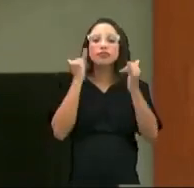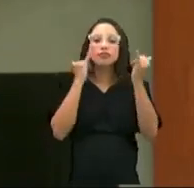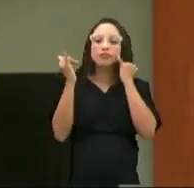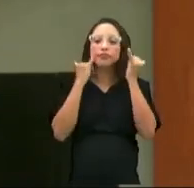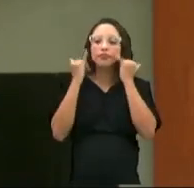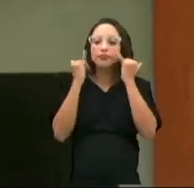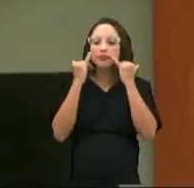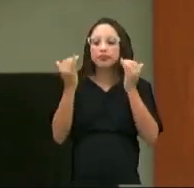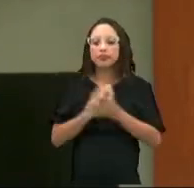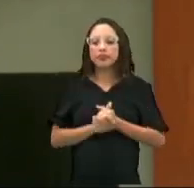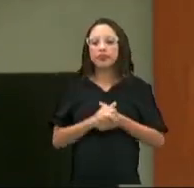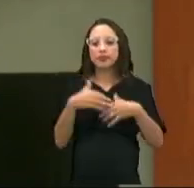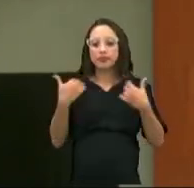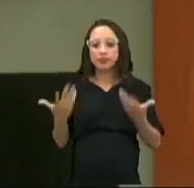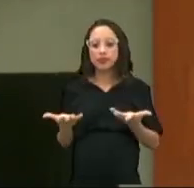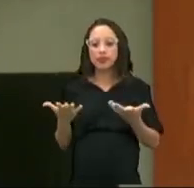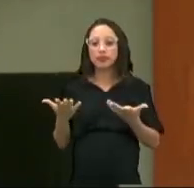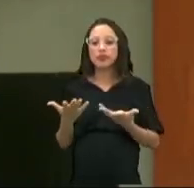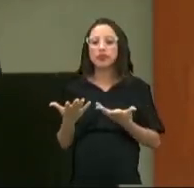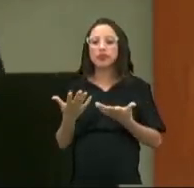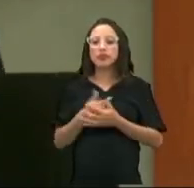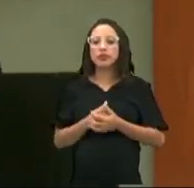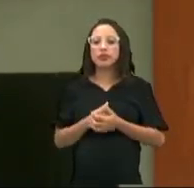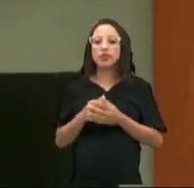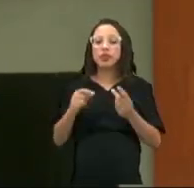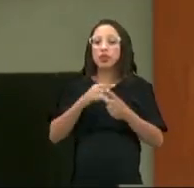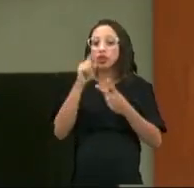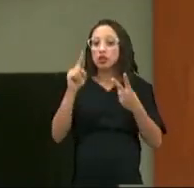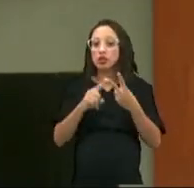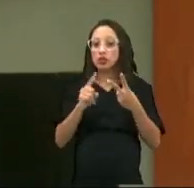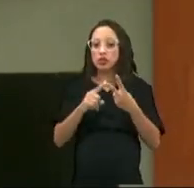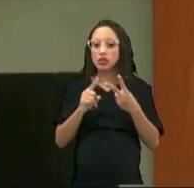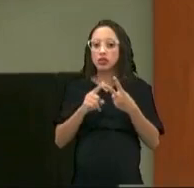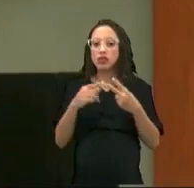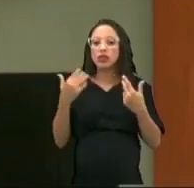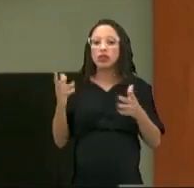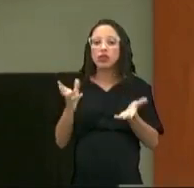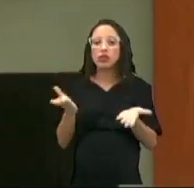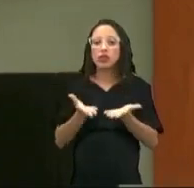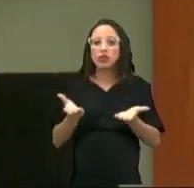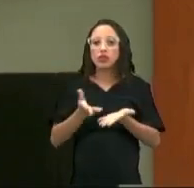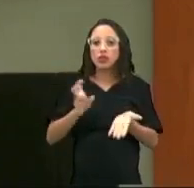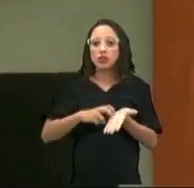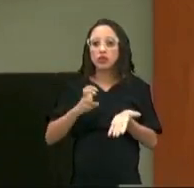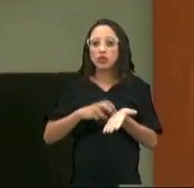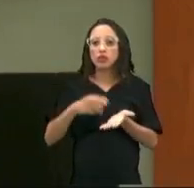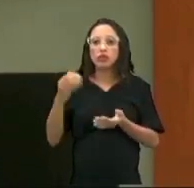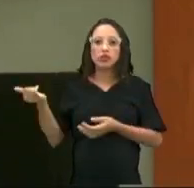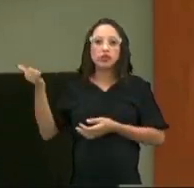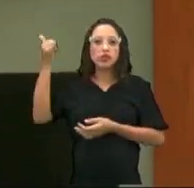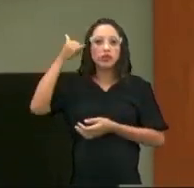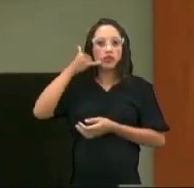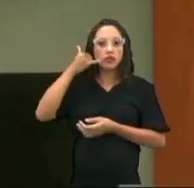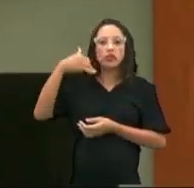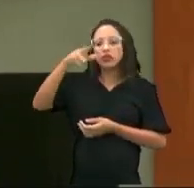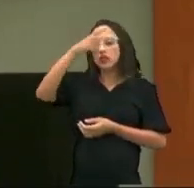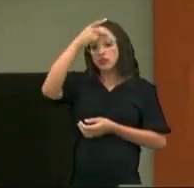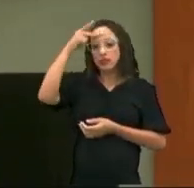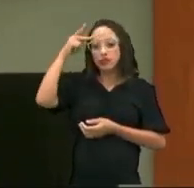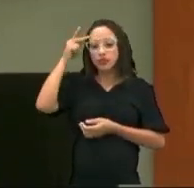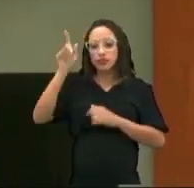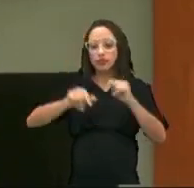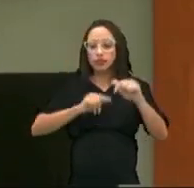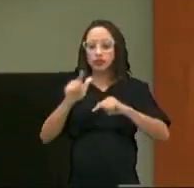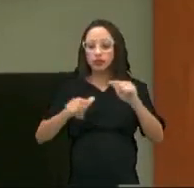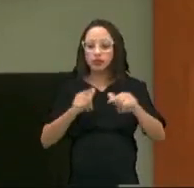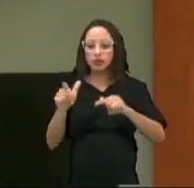hoje pela manhã, e esse é o objeto do segundo requerimento, eu recebi um telefonema de um servidor do município